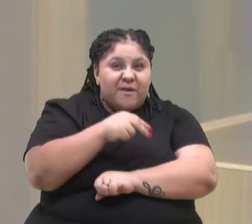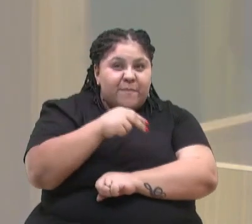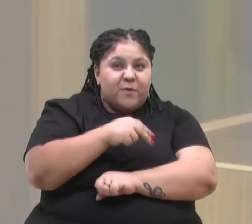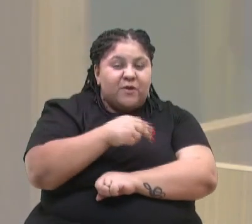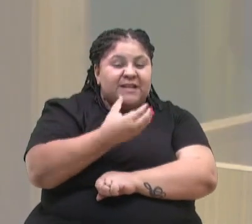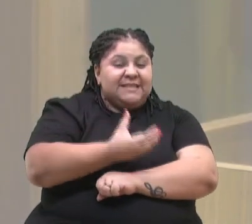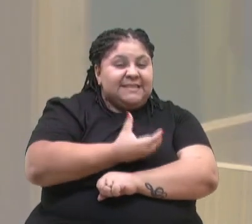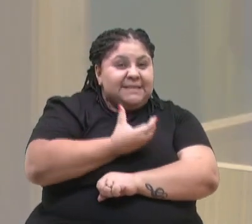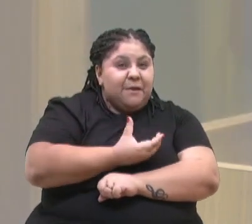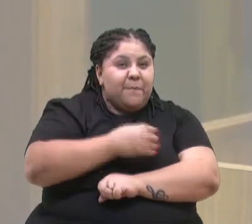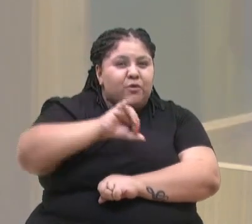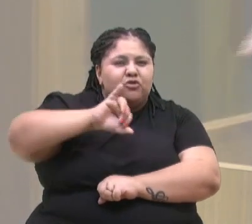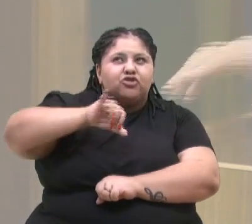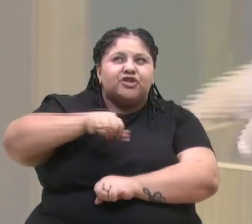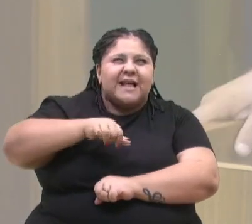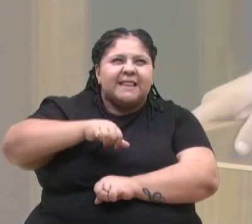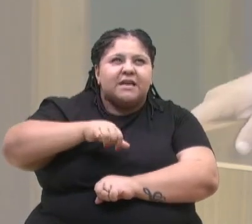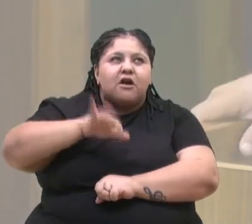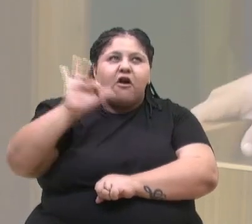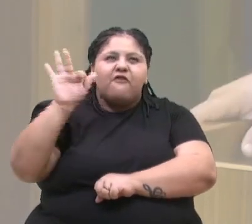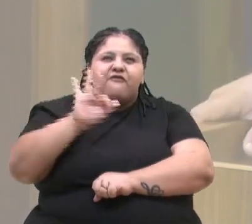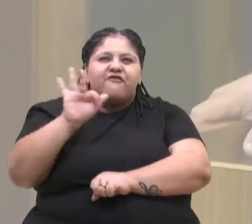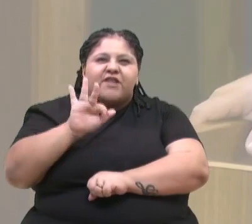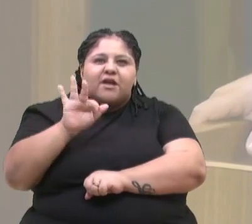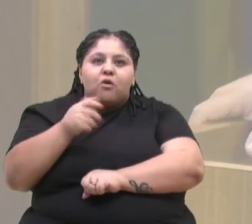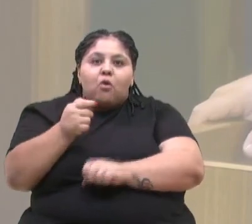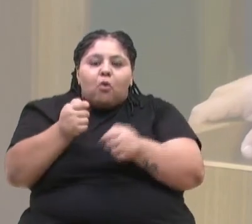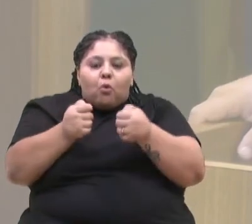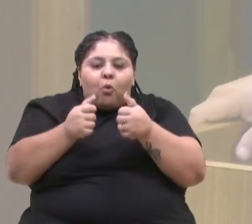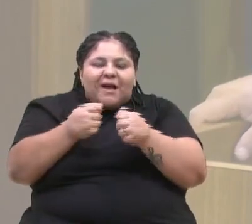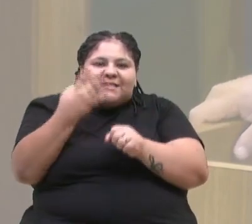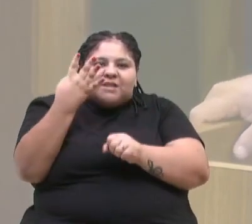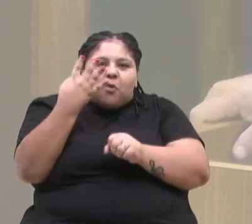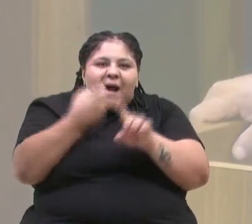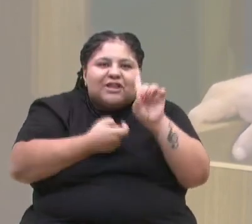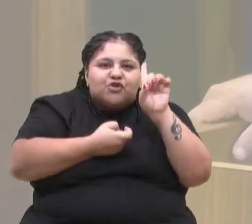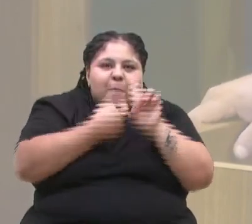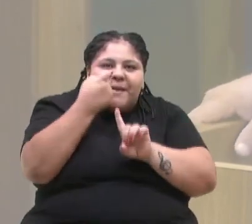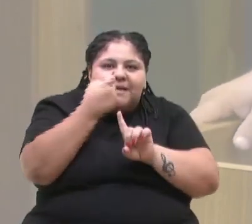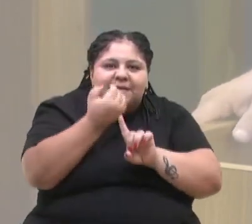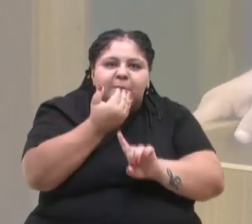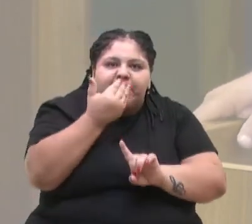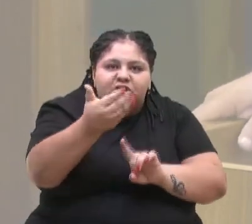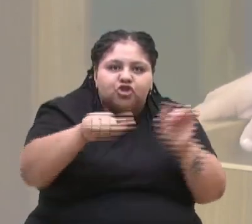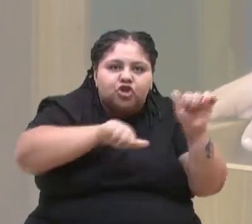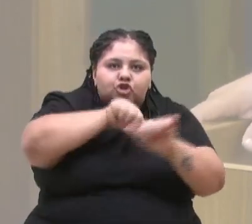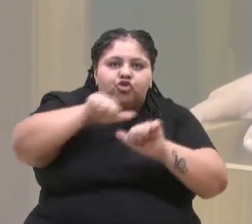dezembro, janeiro, fevereiro. Está indo para 4 meses. Vamos ver se não dá para